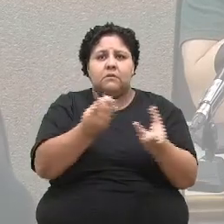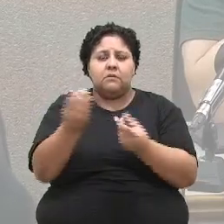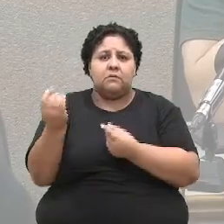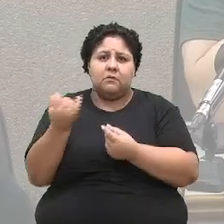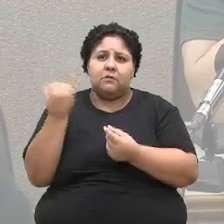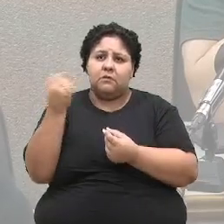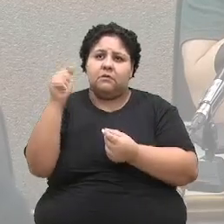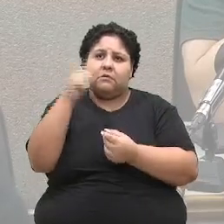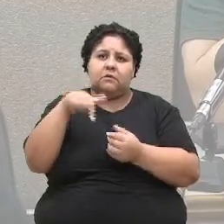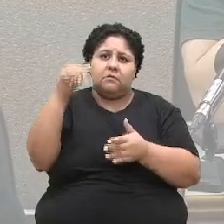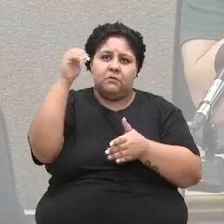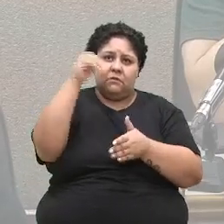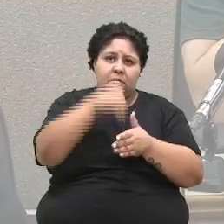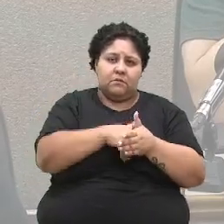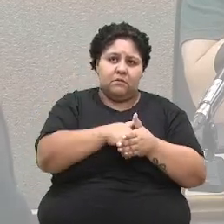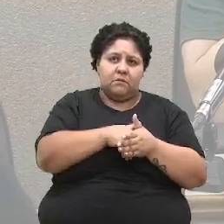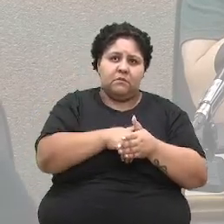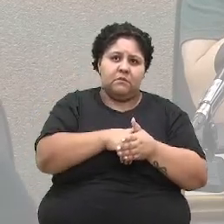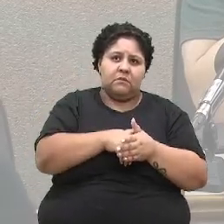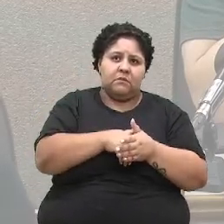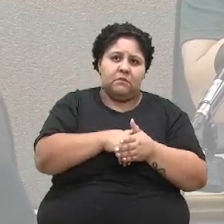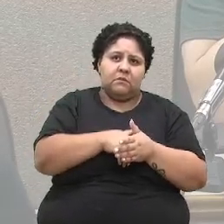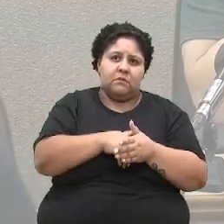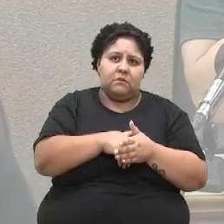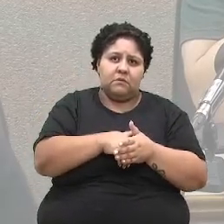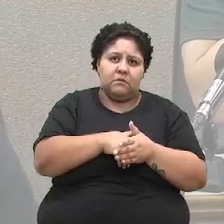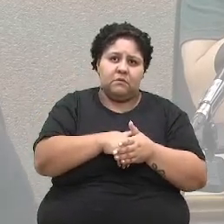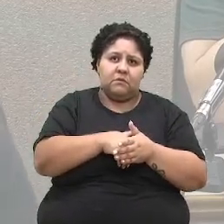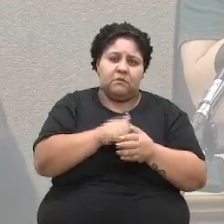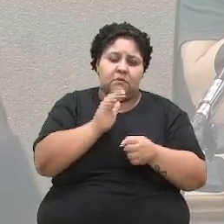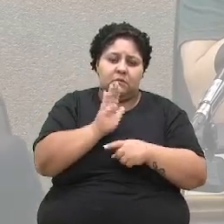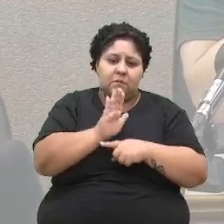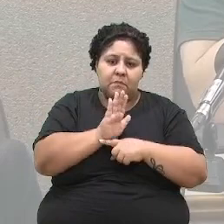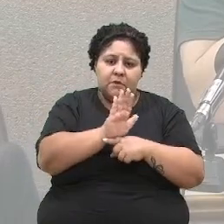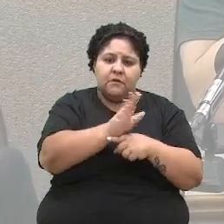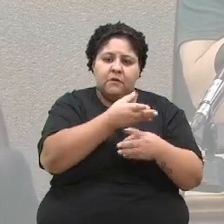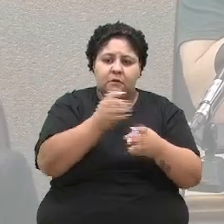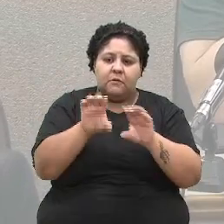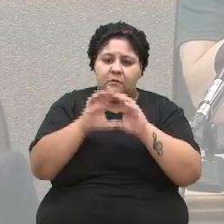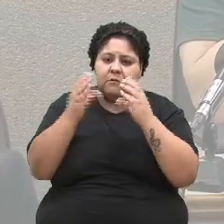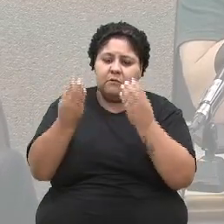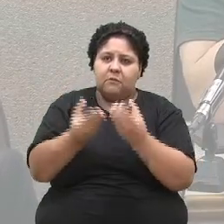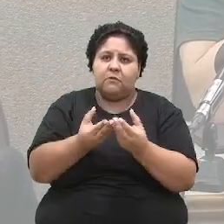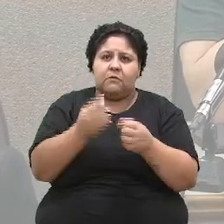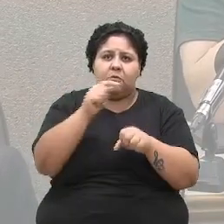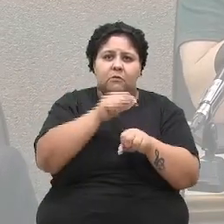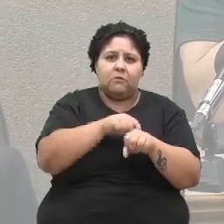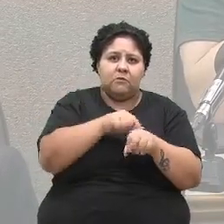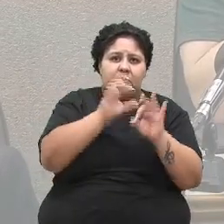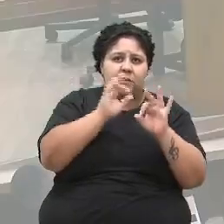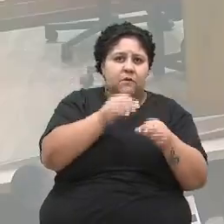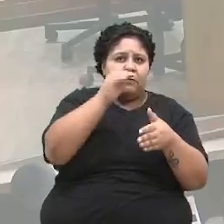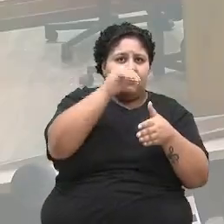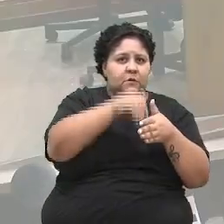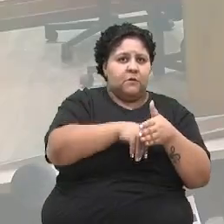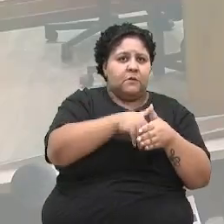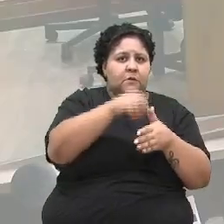vota e que vai trazer, né, benefícios para toda a comunidade. Em momento oportuno, estarei votando favorável.